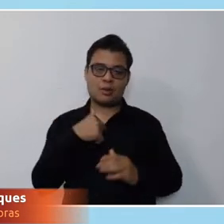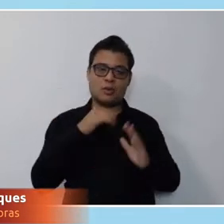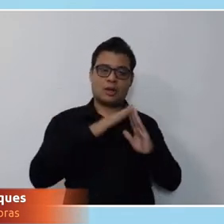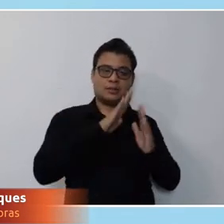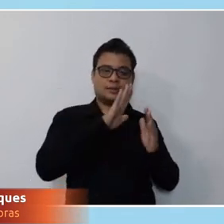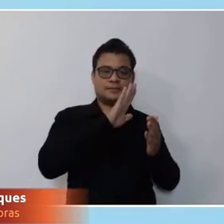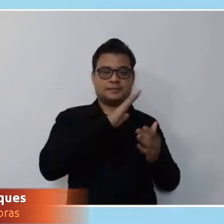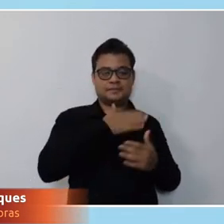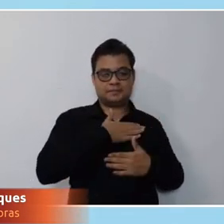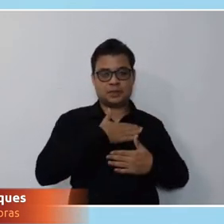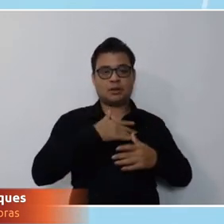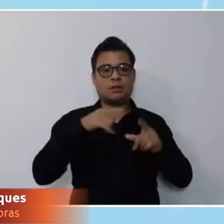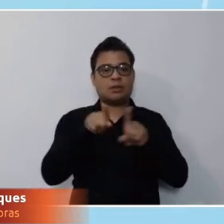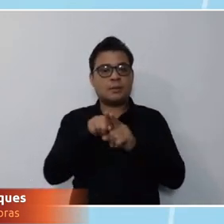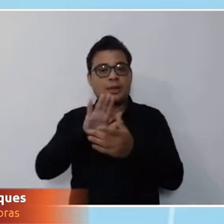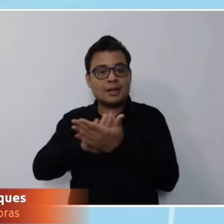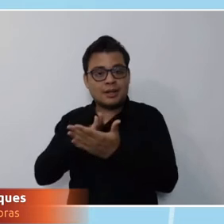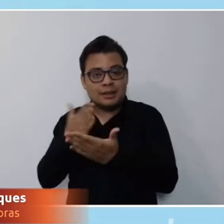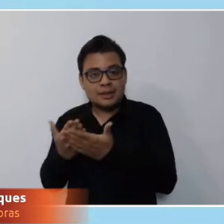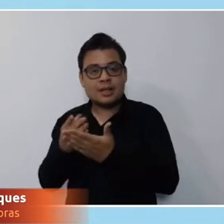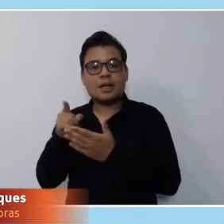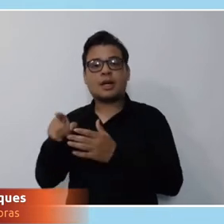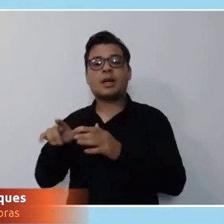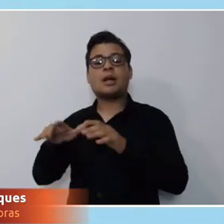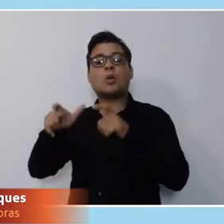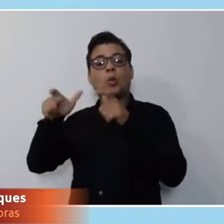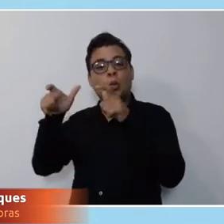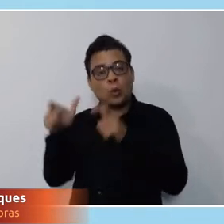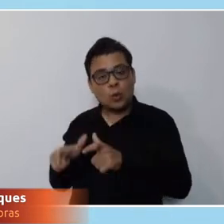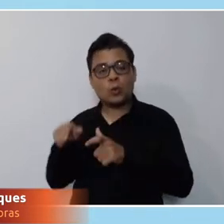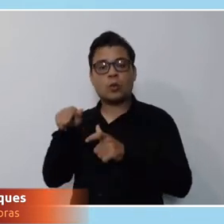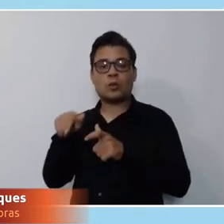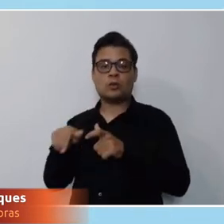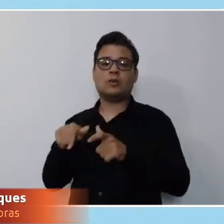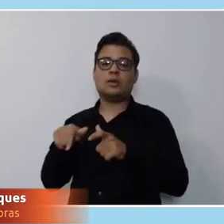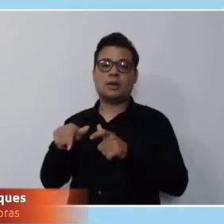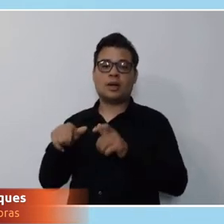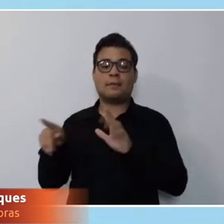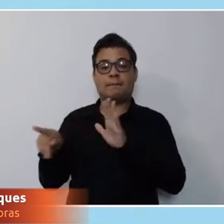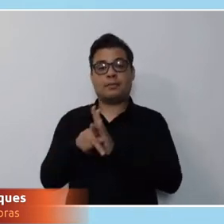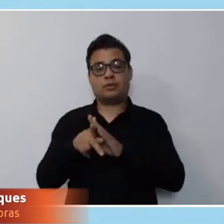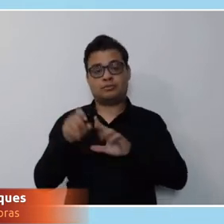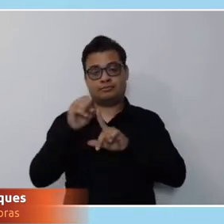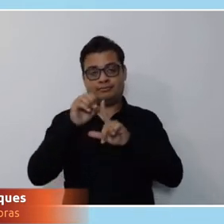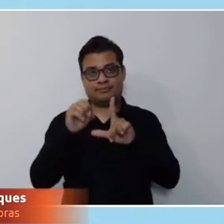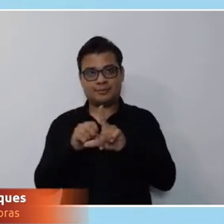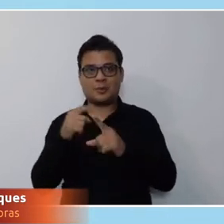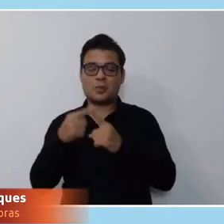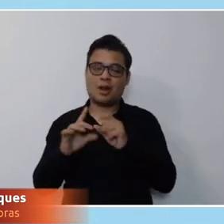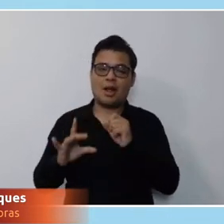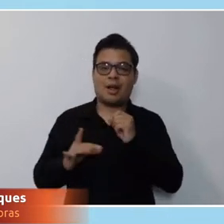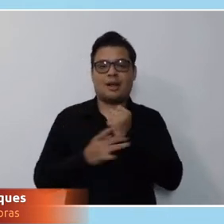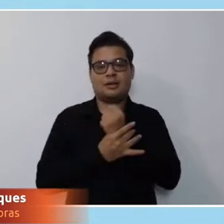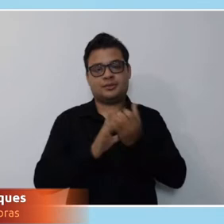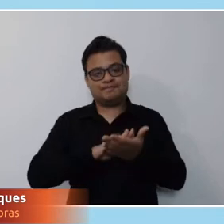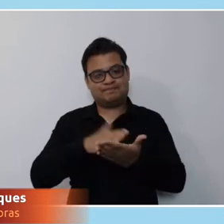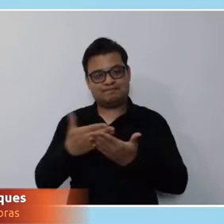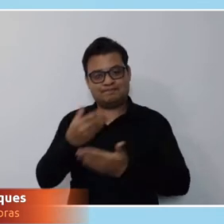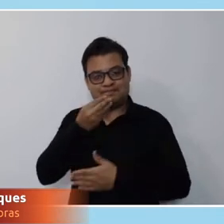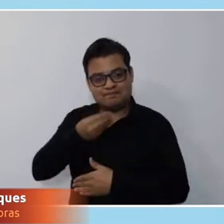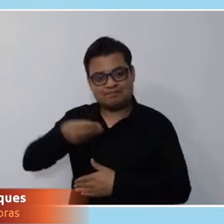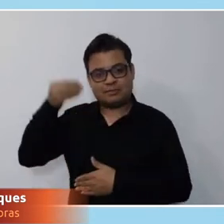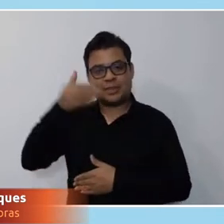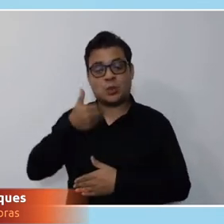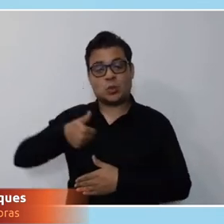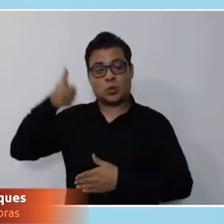estúdios da TV UFG para garantir a melhor interpretação possível para vocês. Vou começar com algumas informações nacionais e daqui